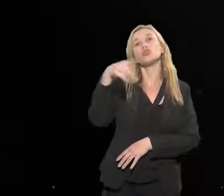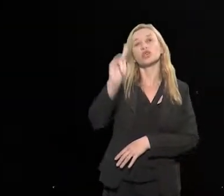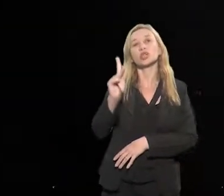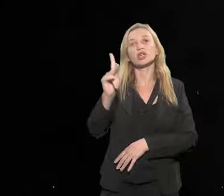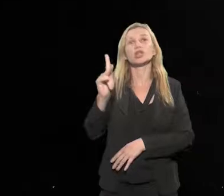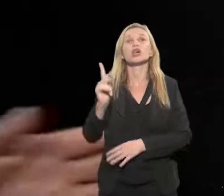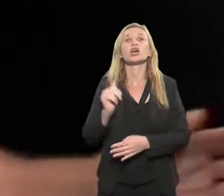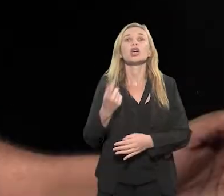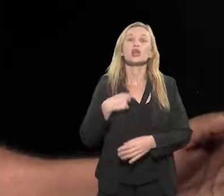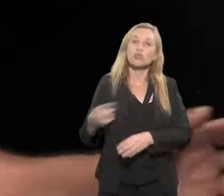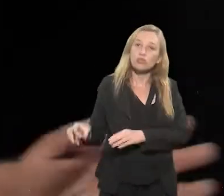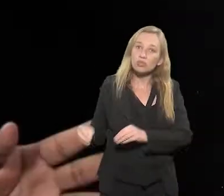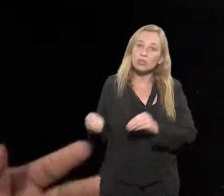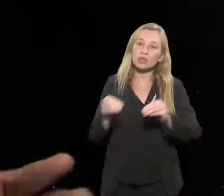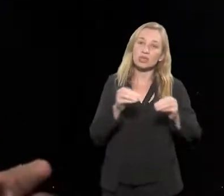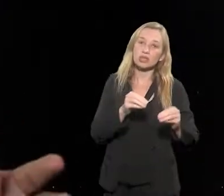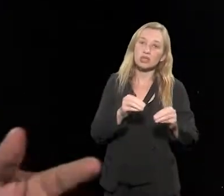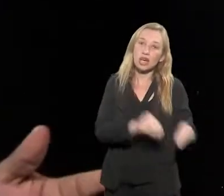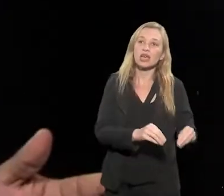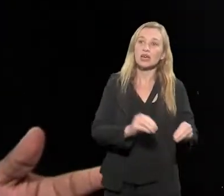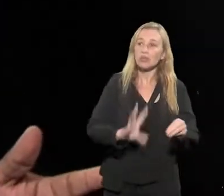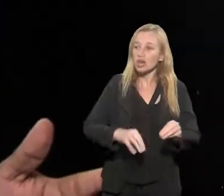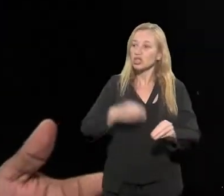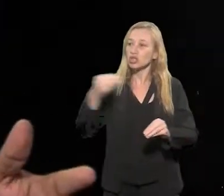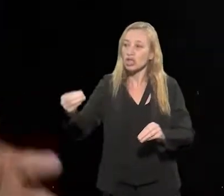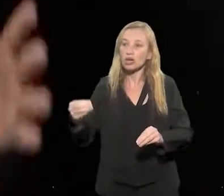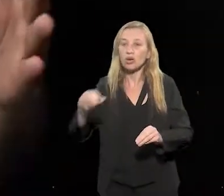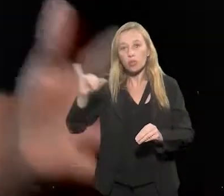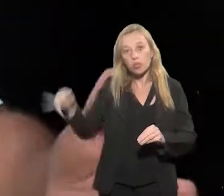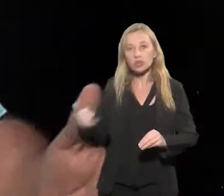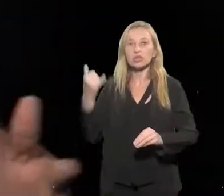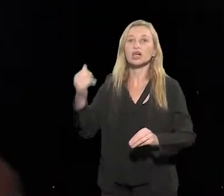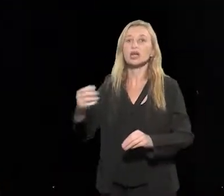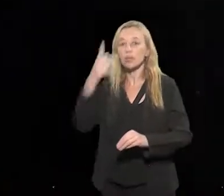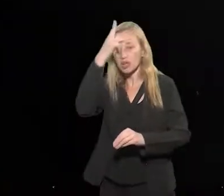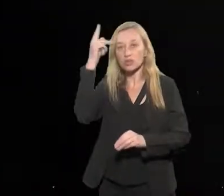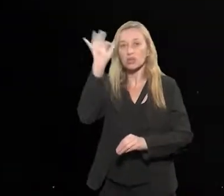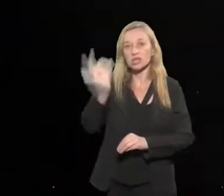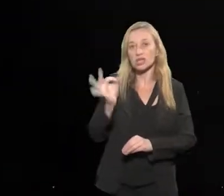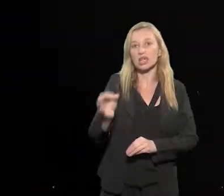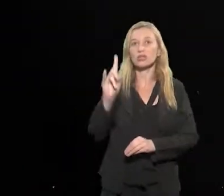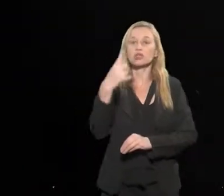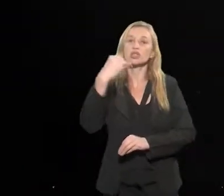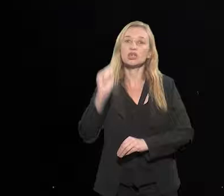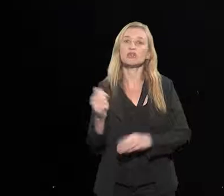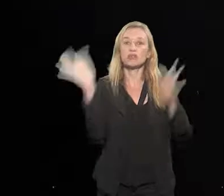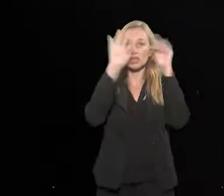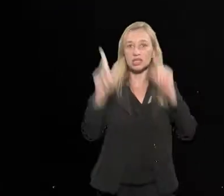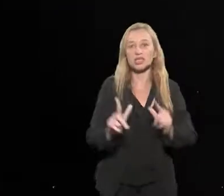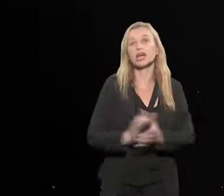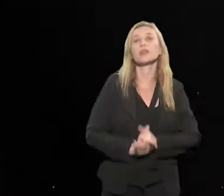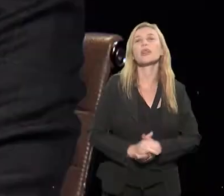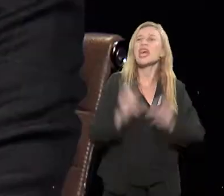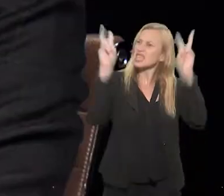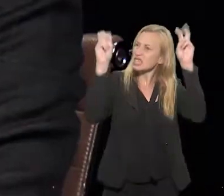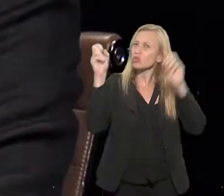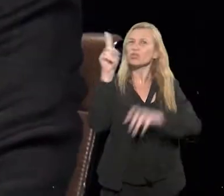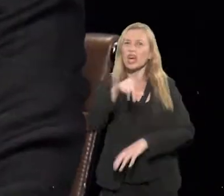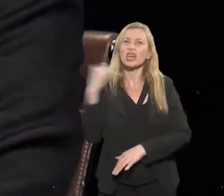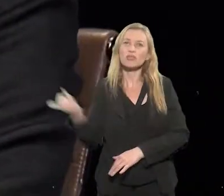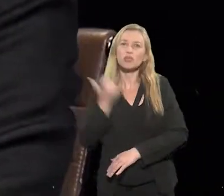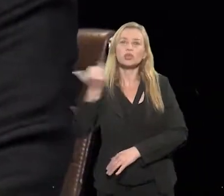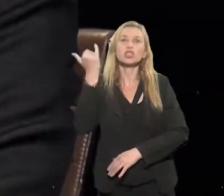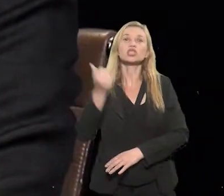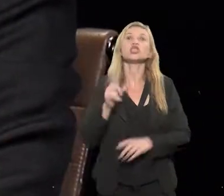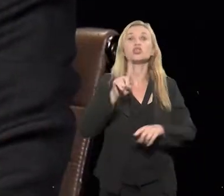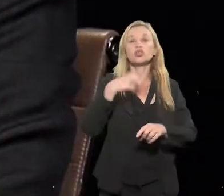do funk. Eu saí de linha, mas passei o bastão para a pessoa certa, né? Que foi o Cidinho. Isso foi uma felicidade. Esse assunto é